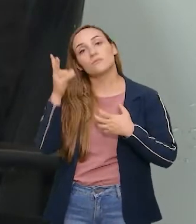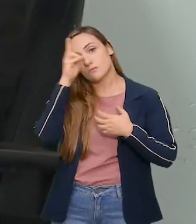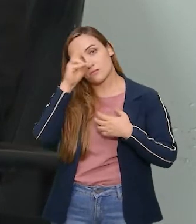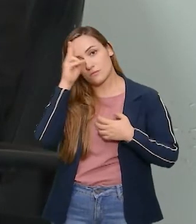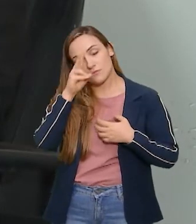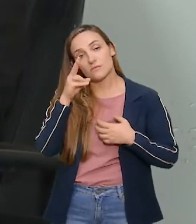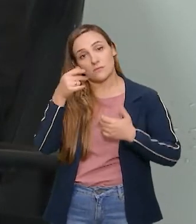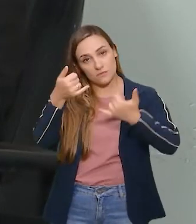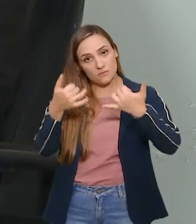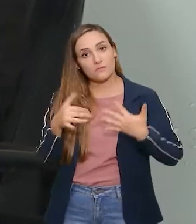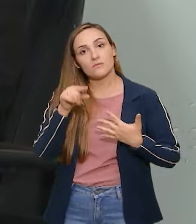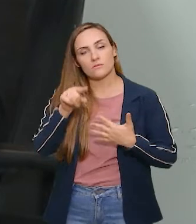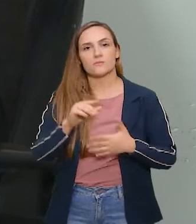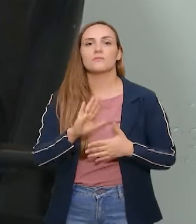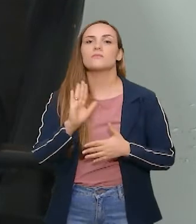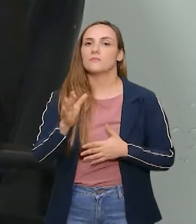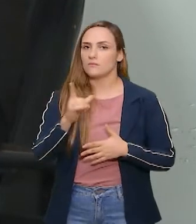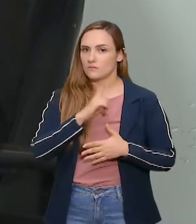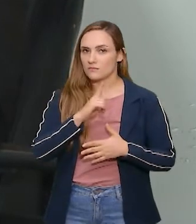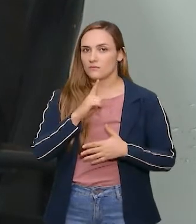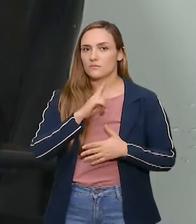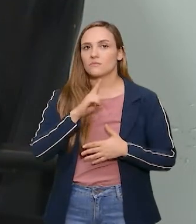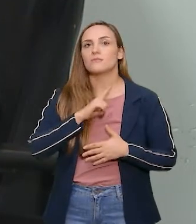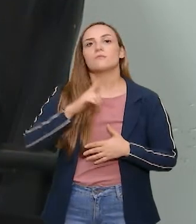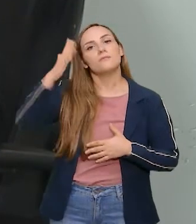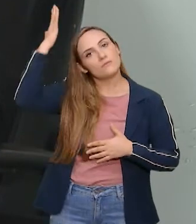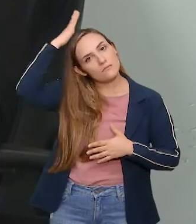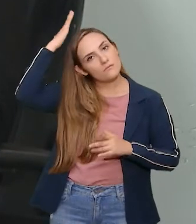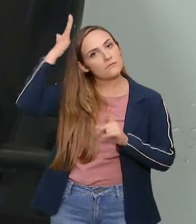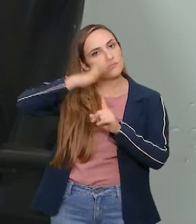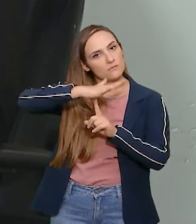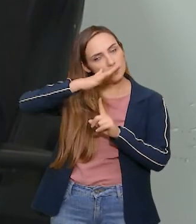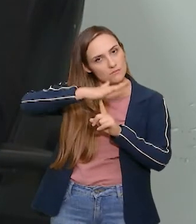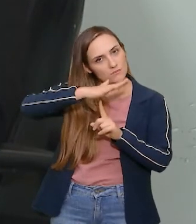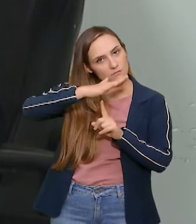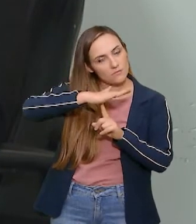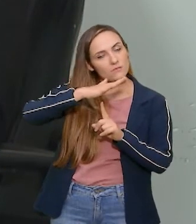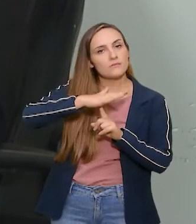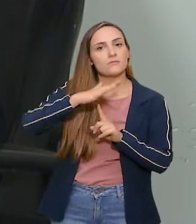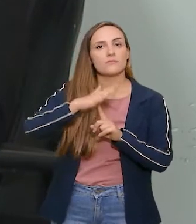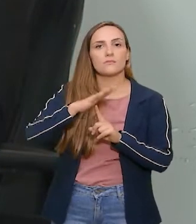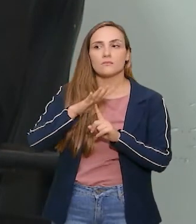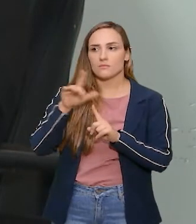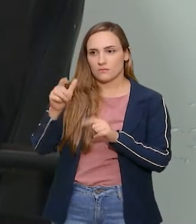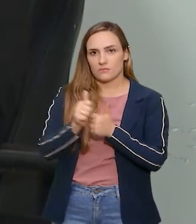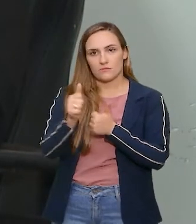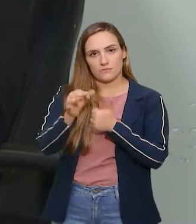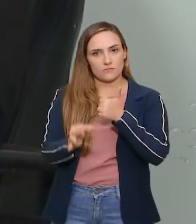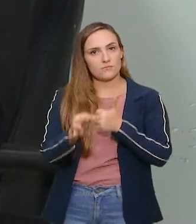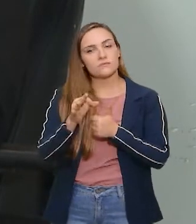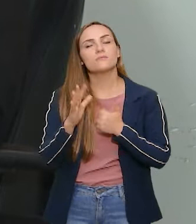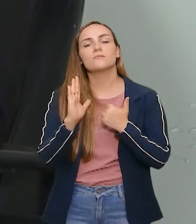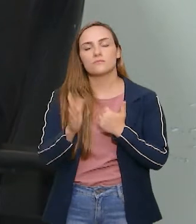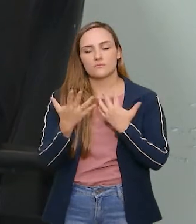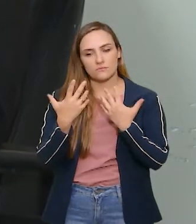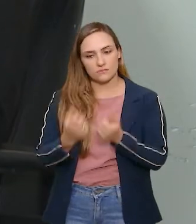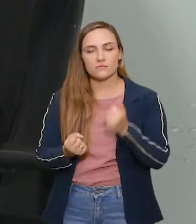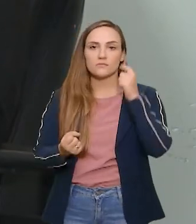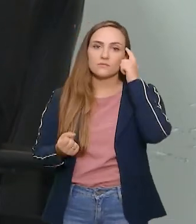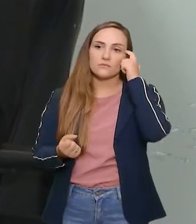que, complementando a sua pergunta, já tem acórdão do Tribunal do Paraná, do Tribunal de Justiça do Paraná, em que foi